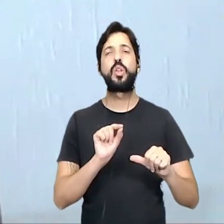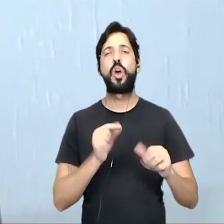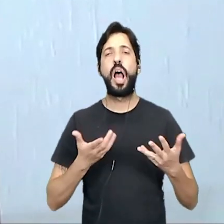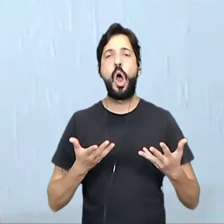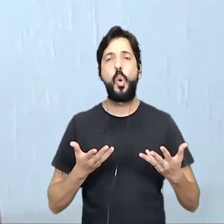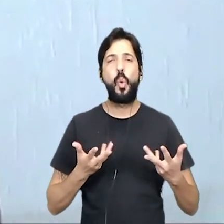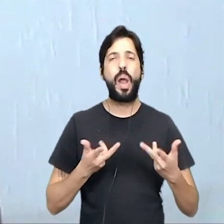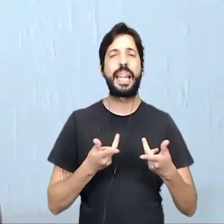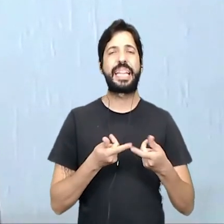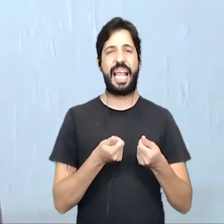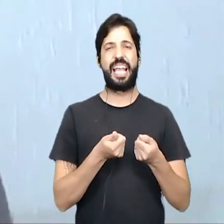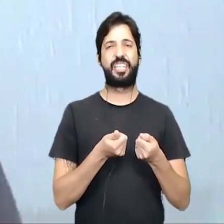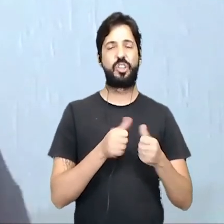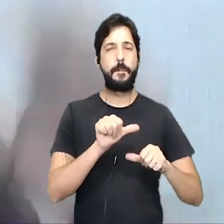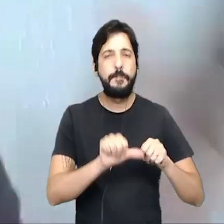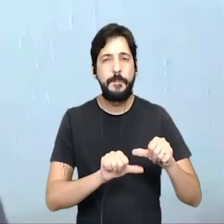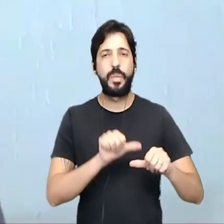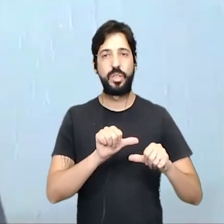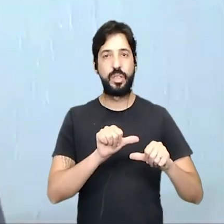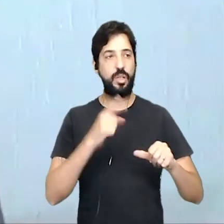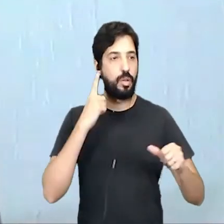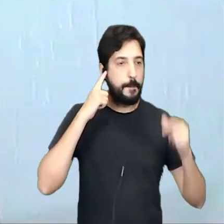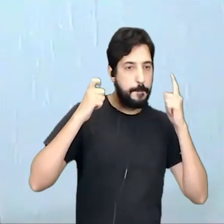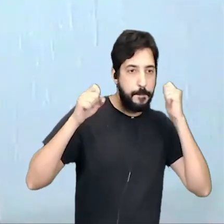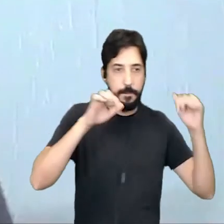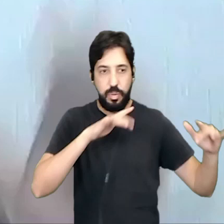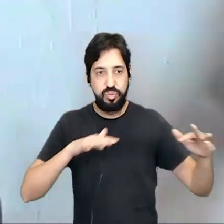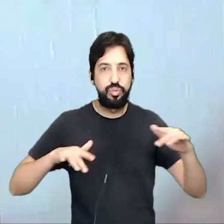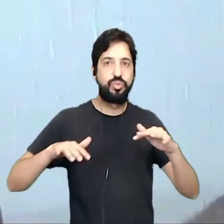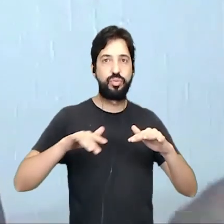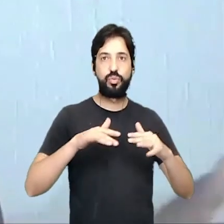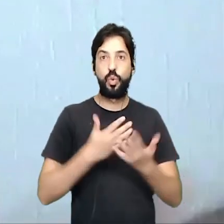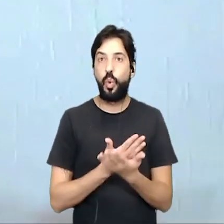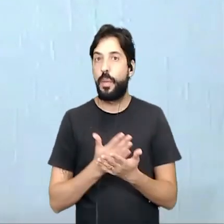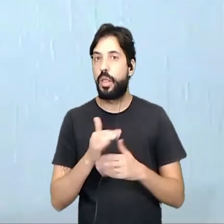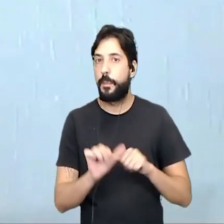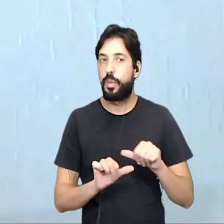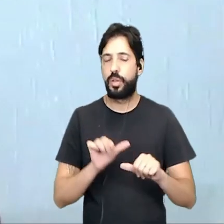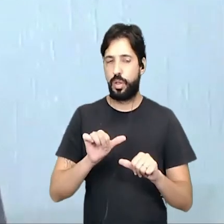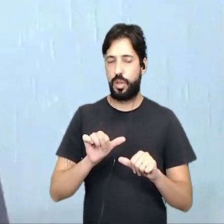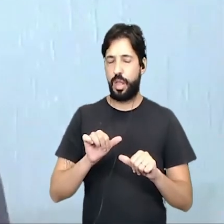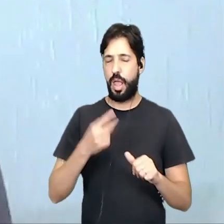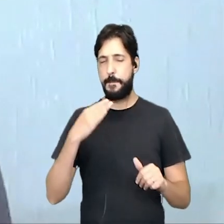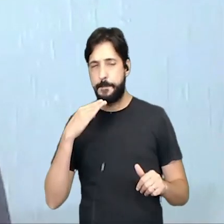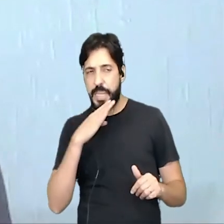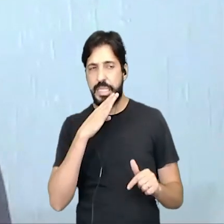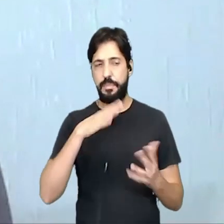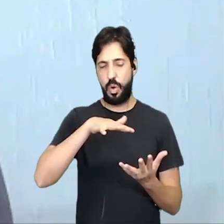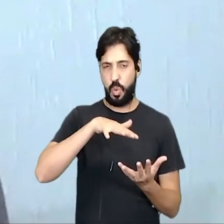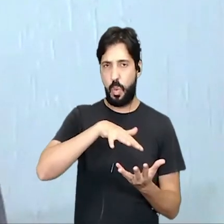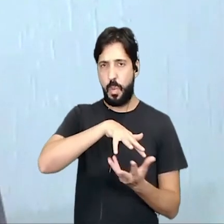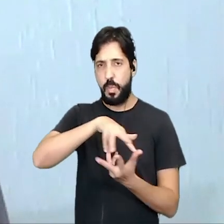a qualidade da orquestra. A orquestra estava mudando. Então ele sentiu que o